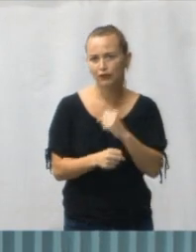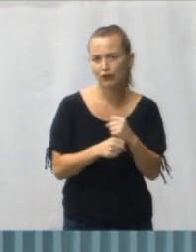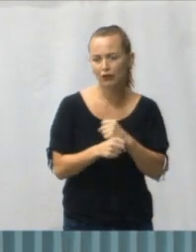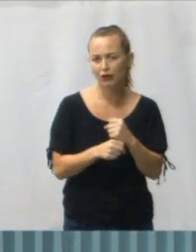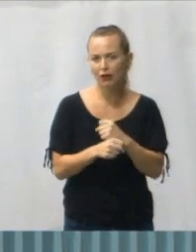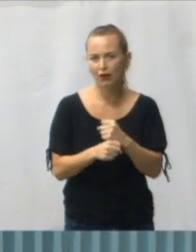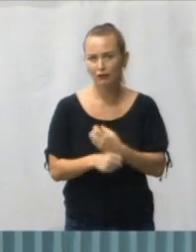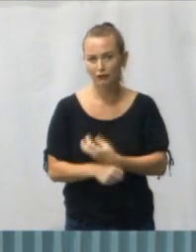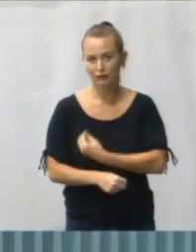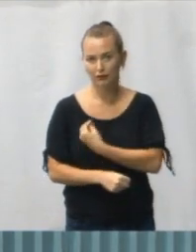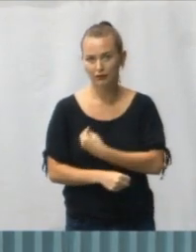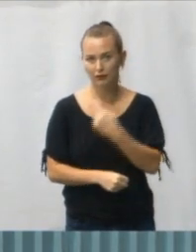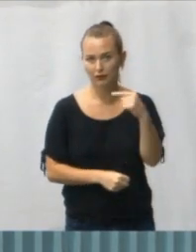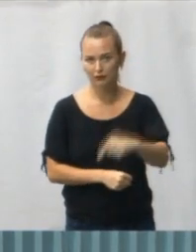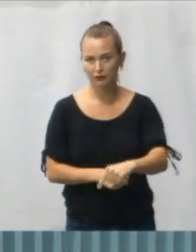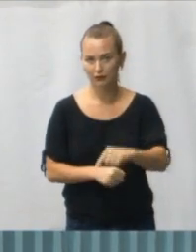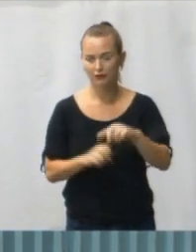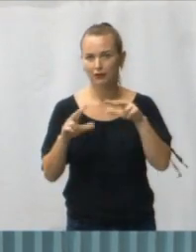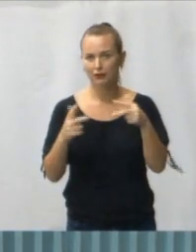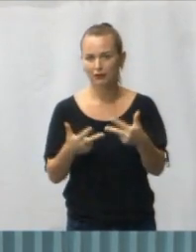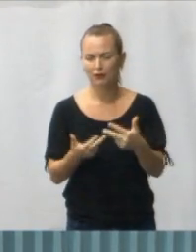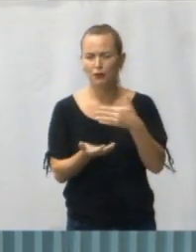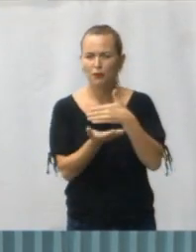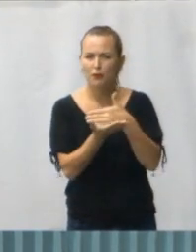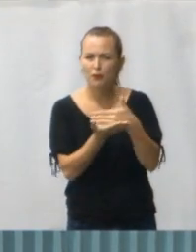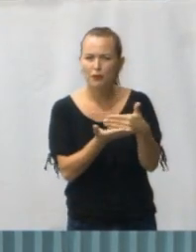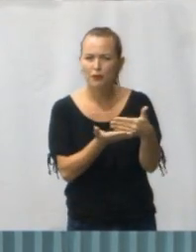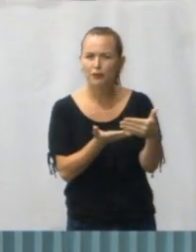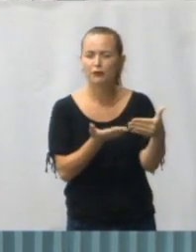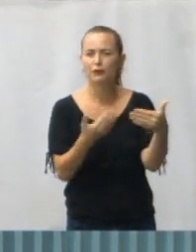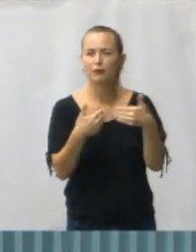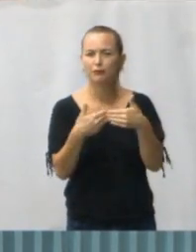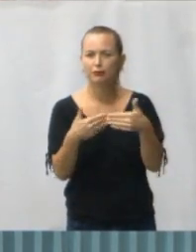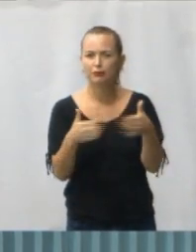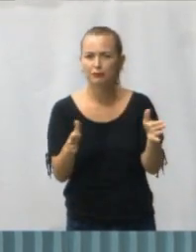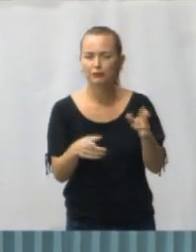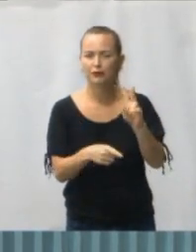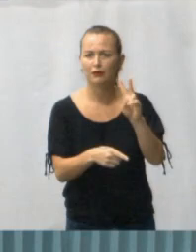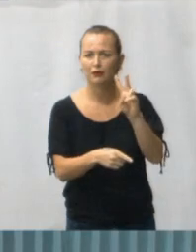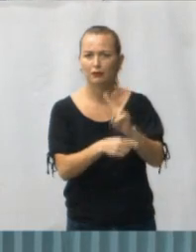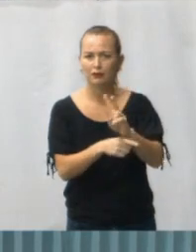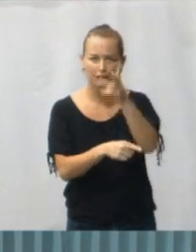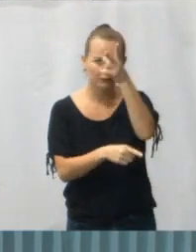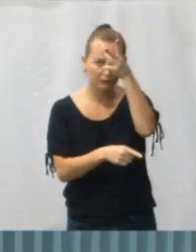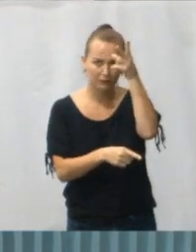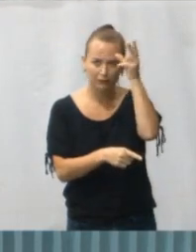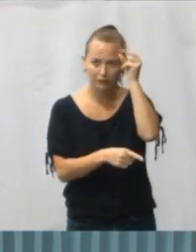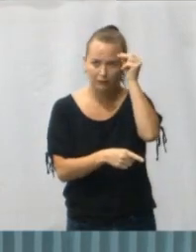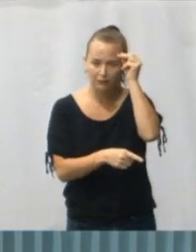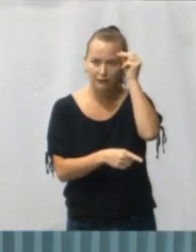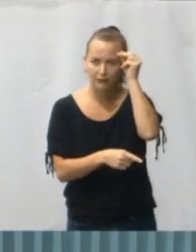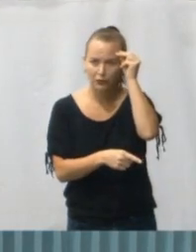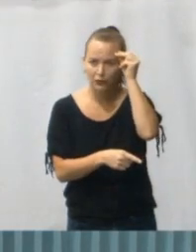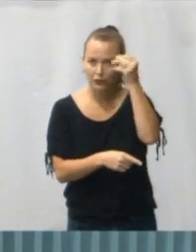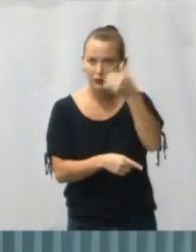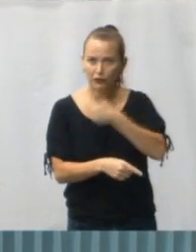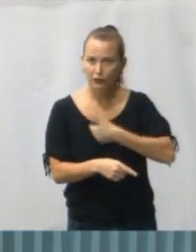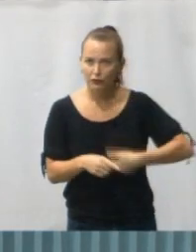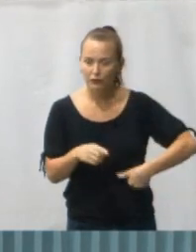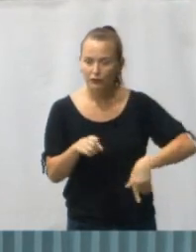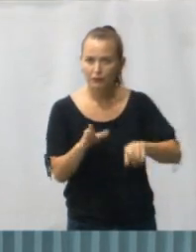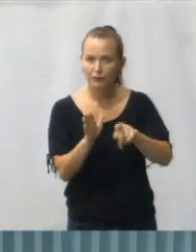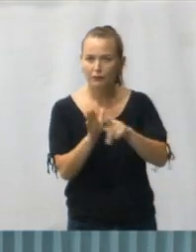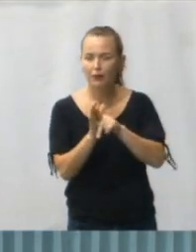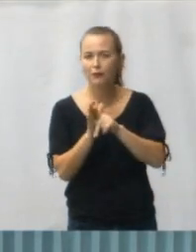começou a guarda, o serviço de segurança da prefeitura, 20 anos atrás, no governo Luiz Paulo, eu fazia parte desse trabalho, já